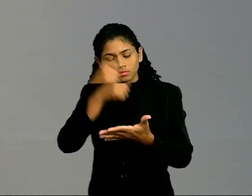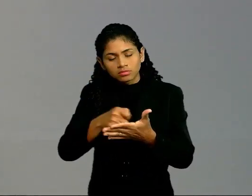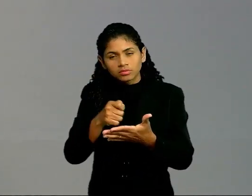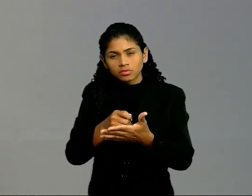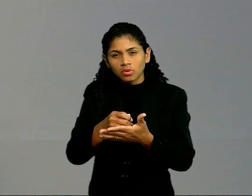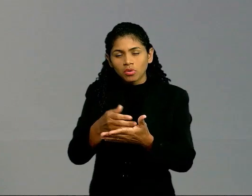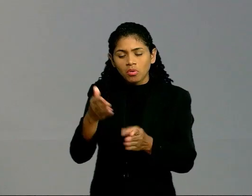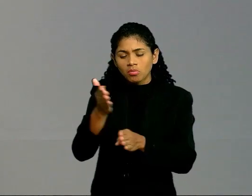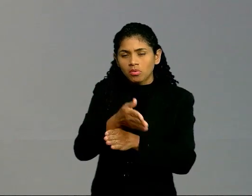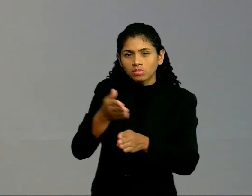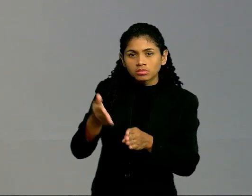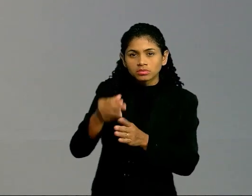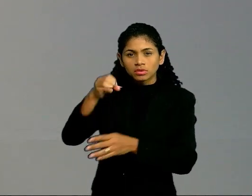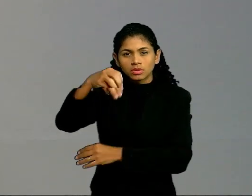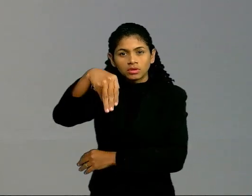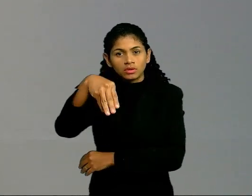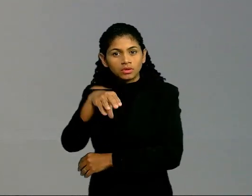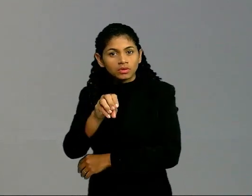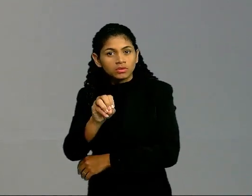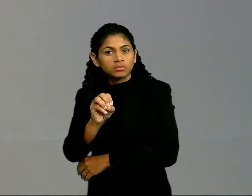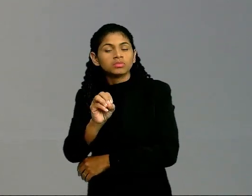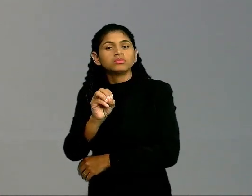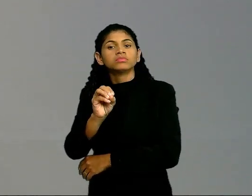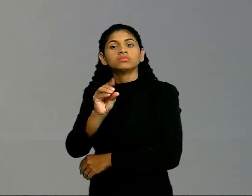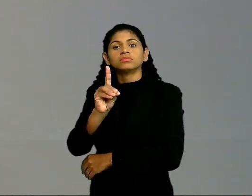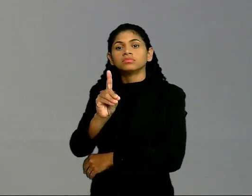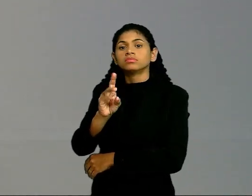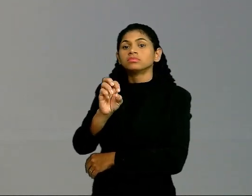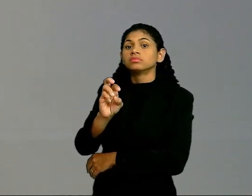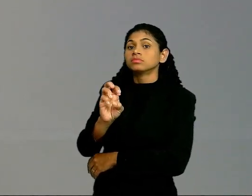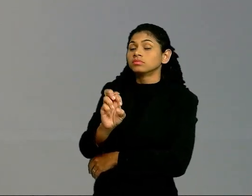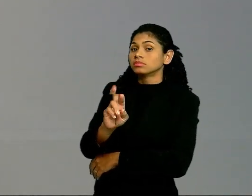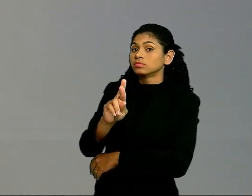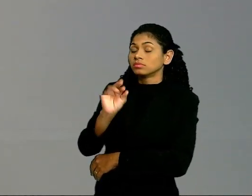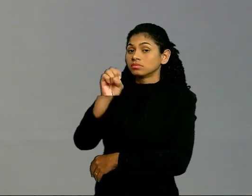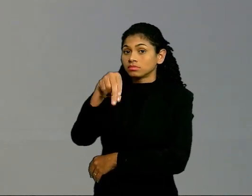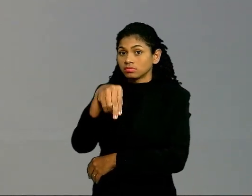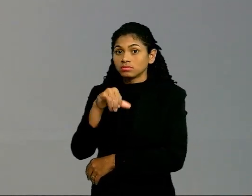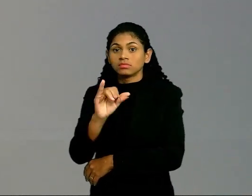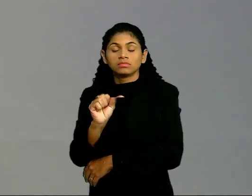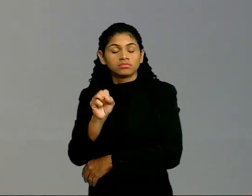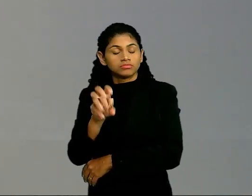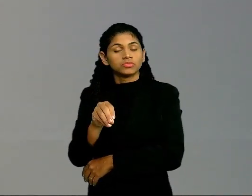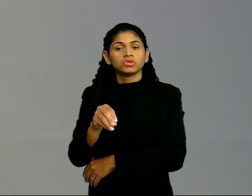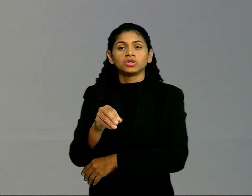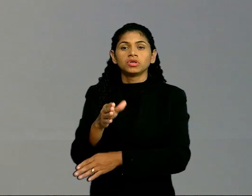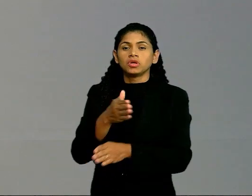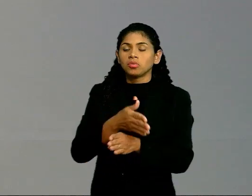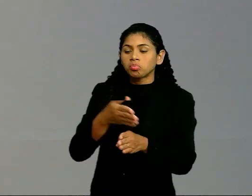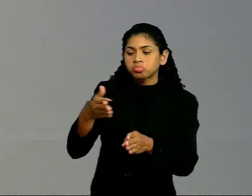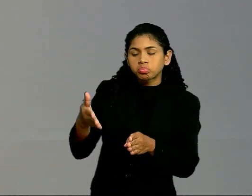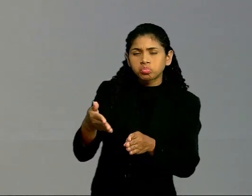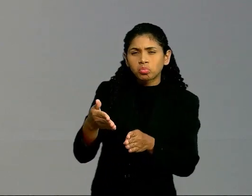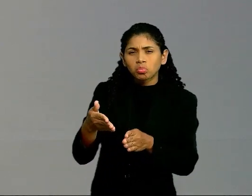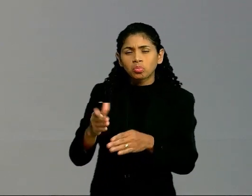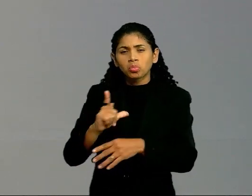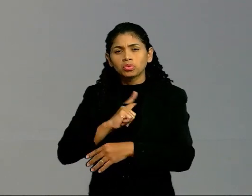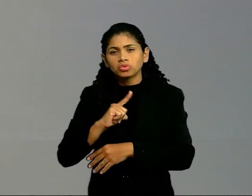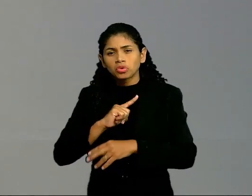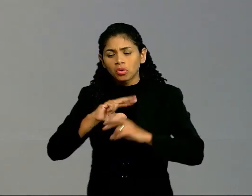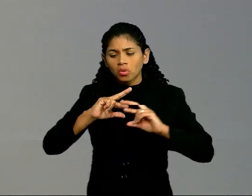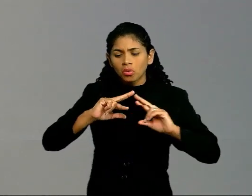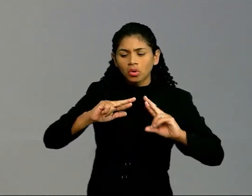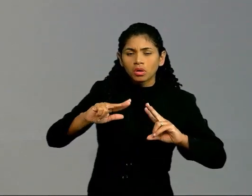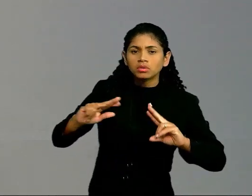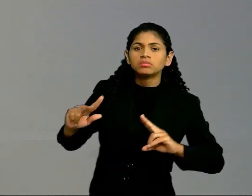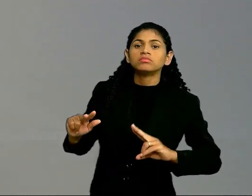ao contemporâneo, a gente tem algumas divergências aonde, em qual escola literária esses